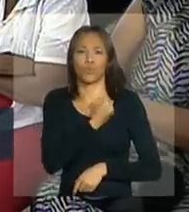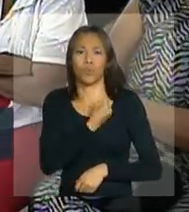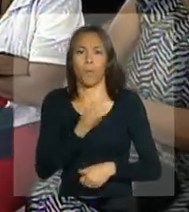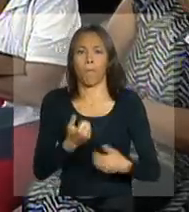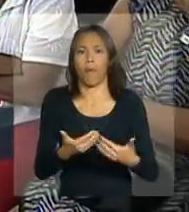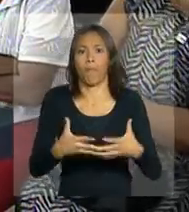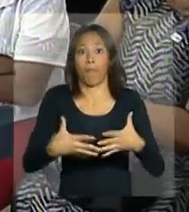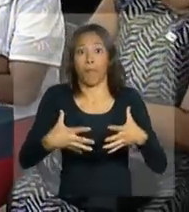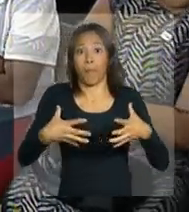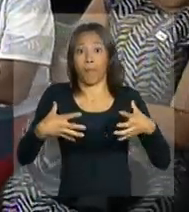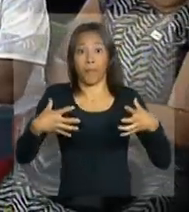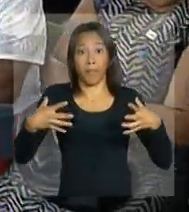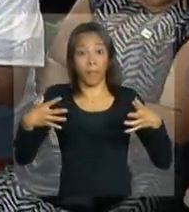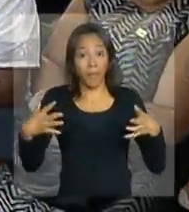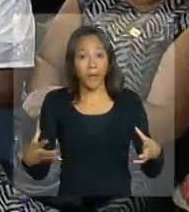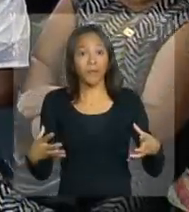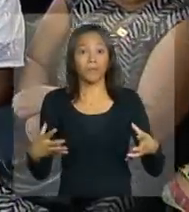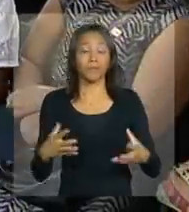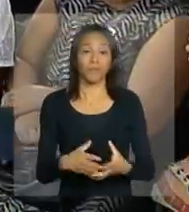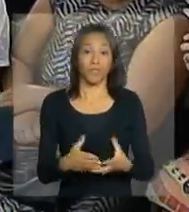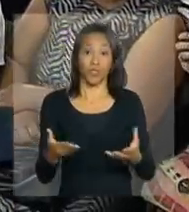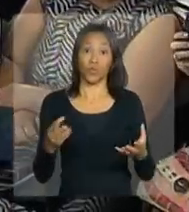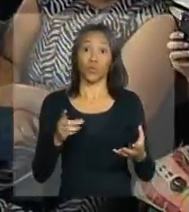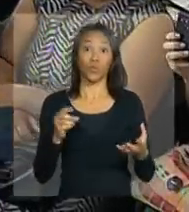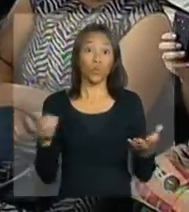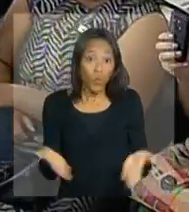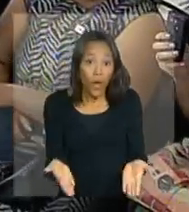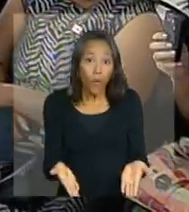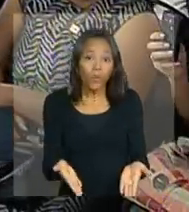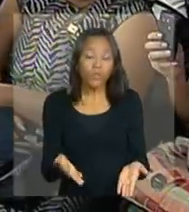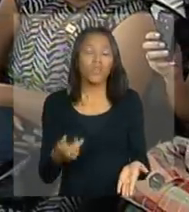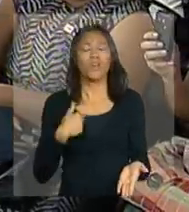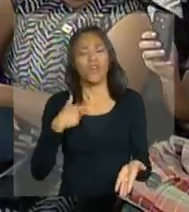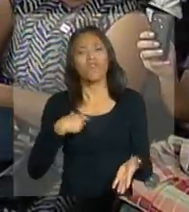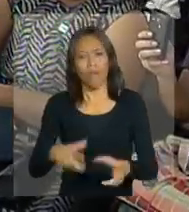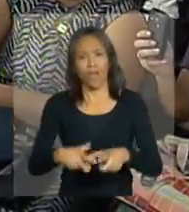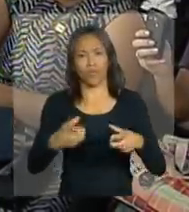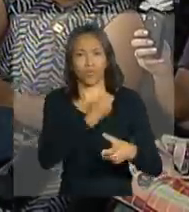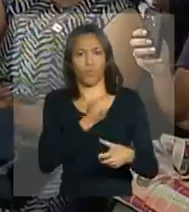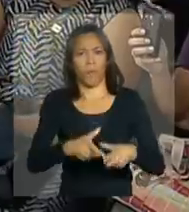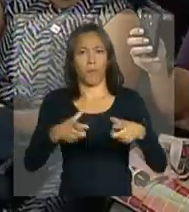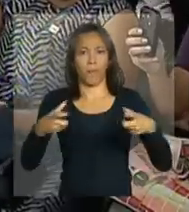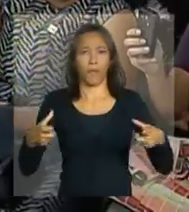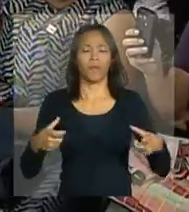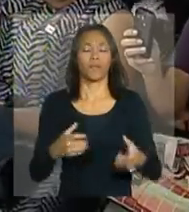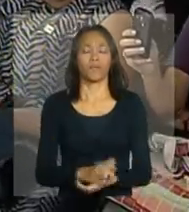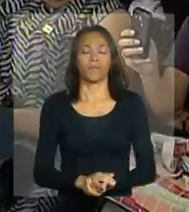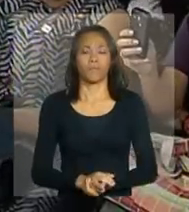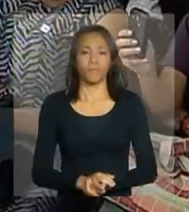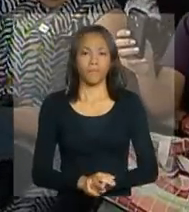quilombolas Comap do que temos hoje tenho certeza que com a operacionalidade